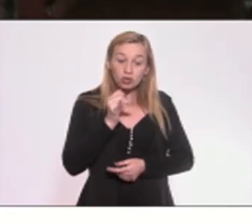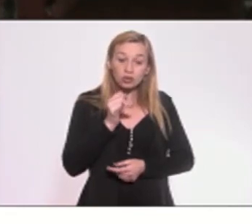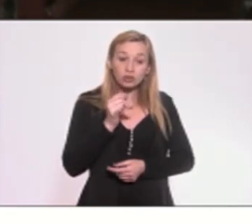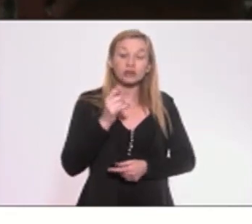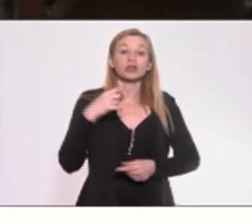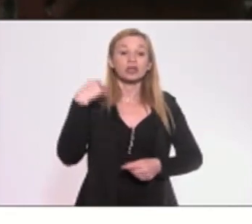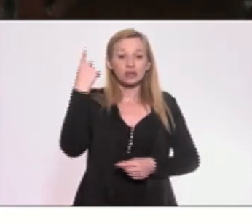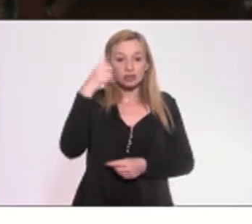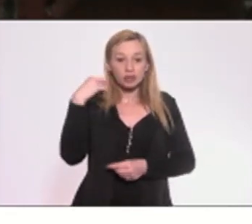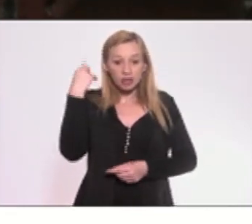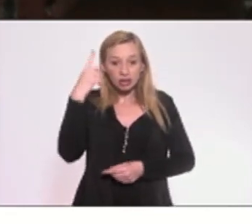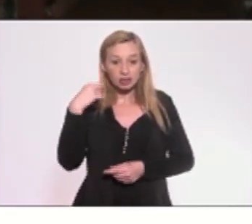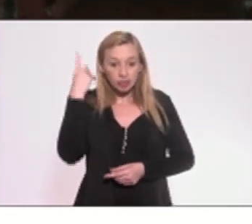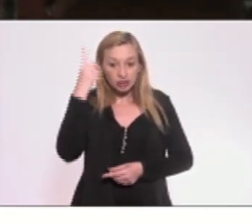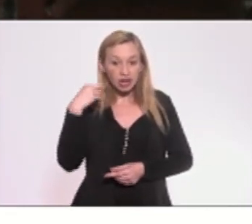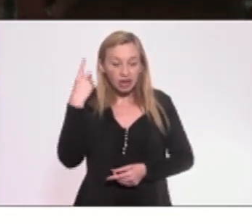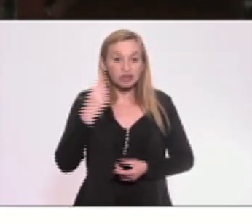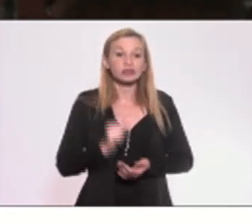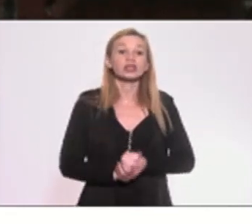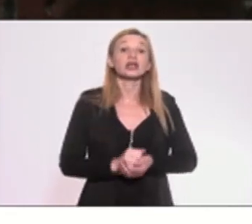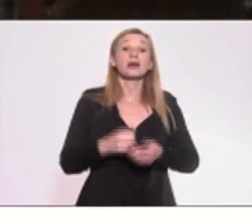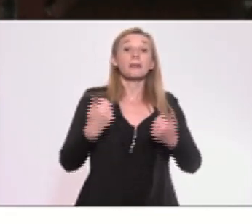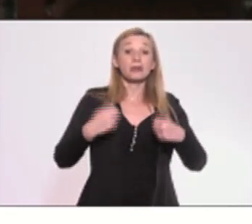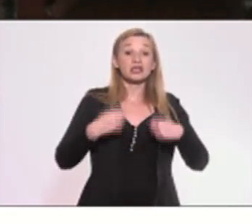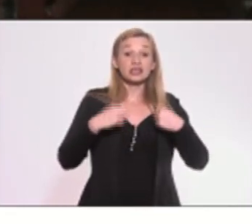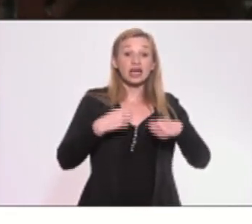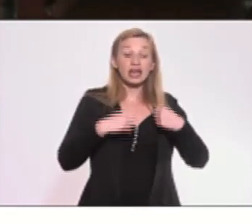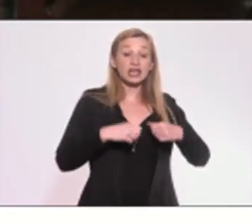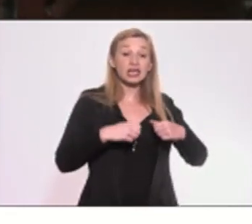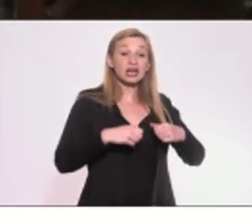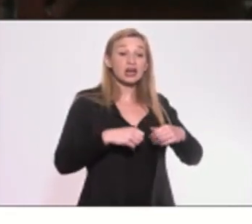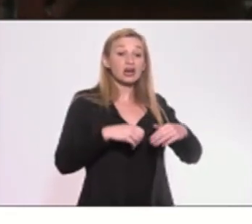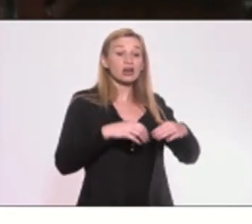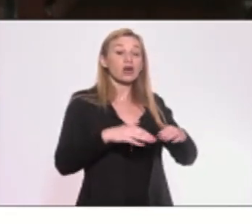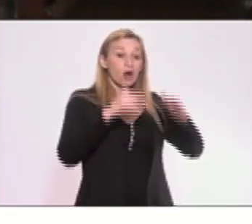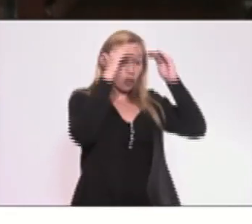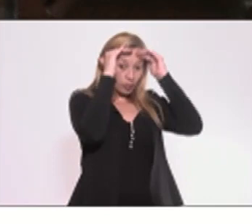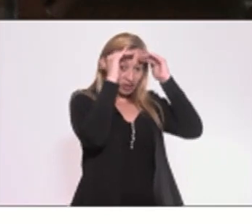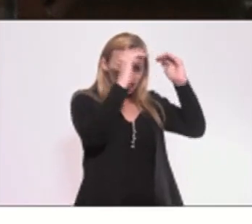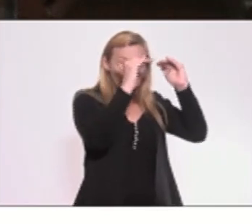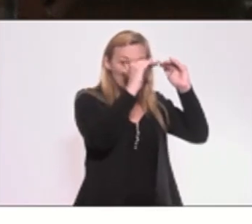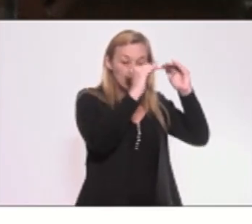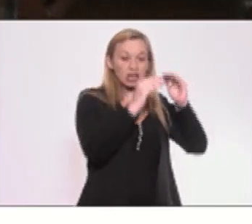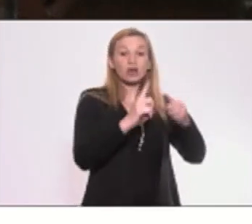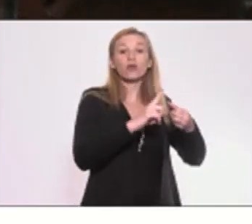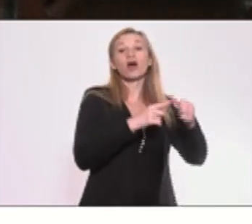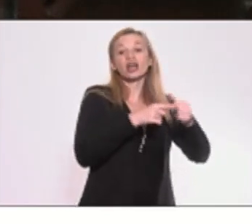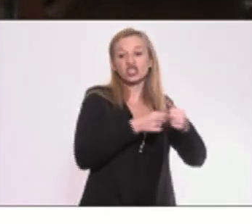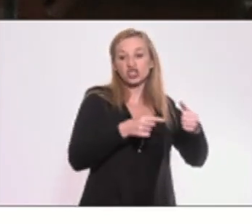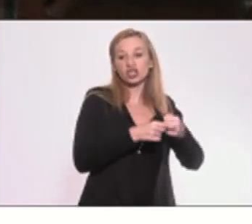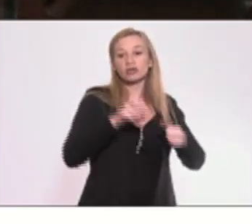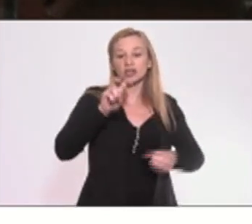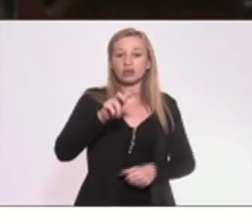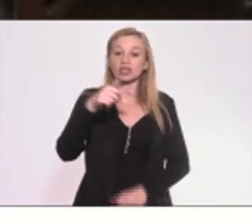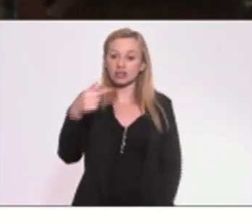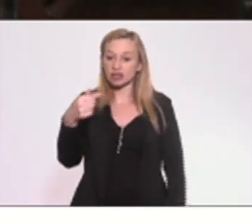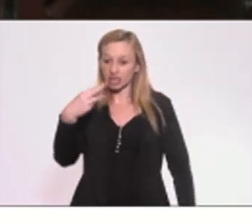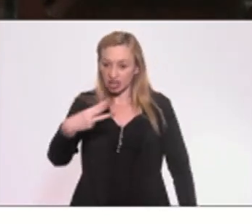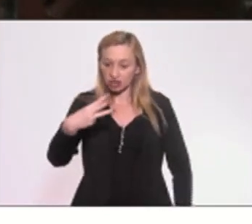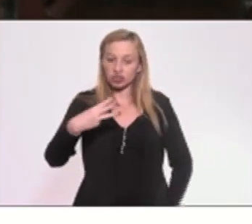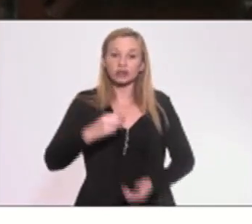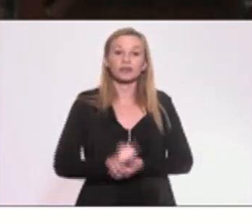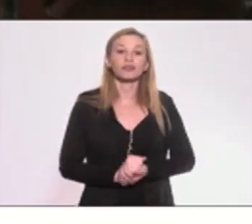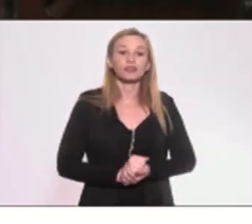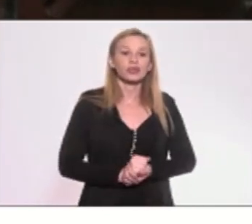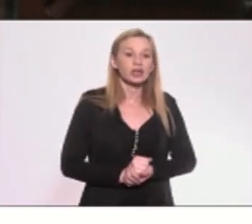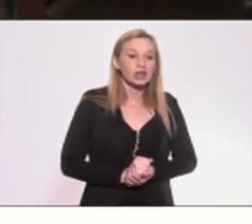Gomes, deveria respeitar o que preceitua o artigo 53, parágrafo 2º da Constituição,